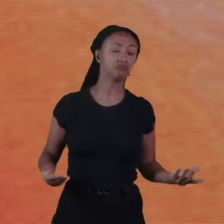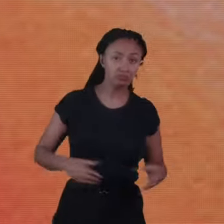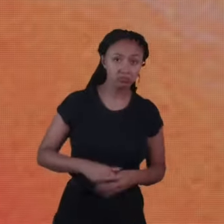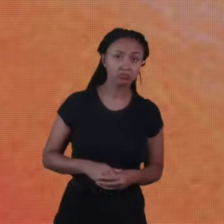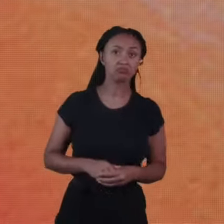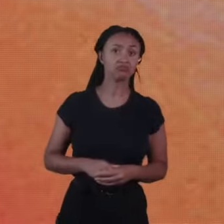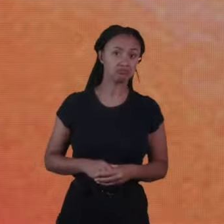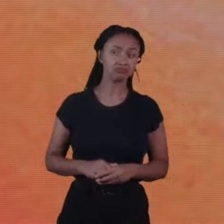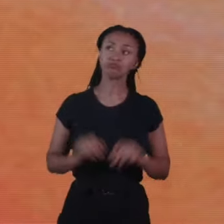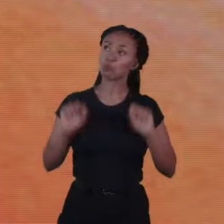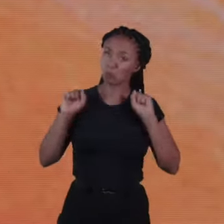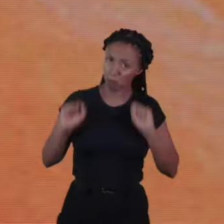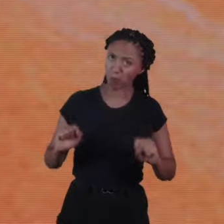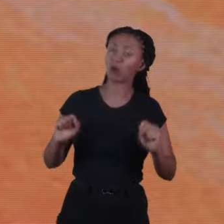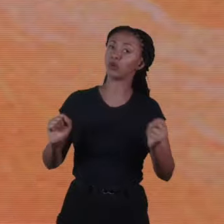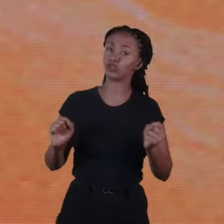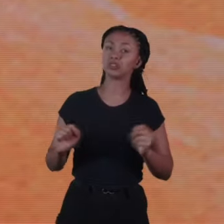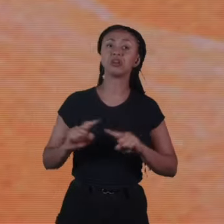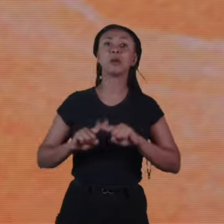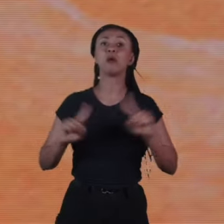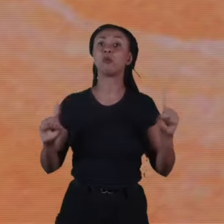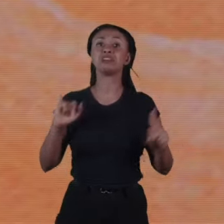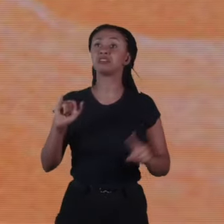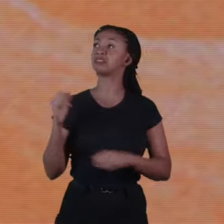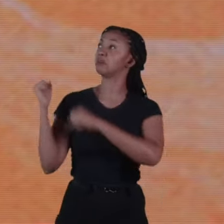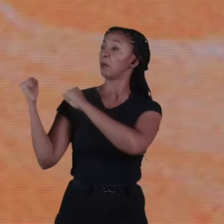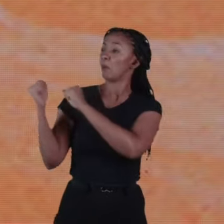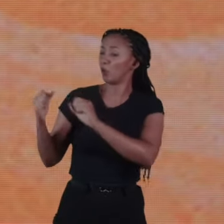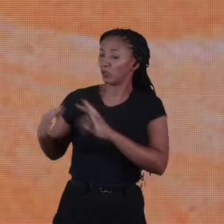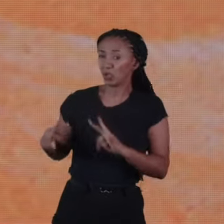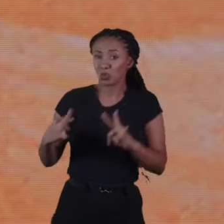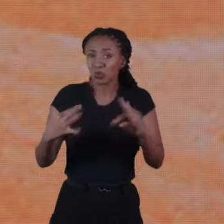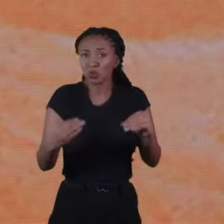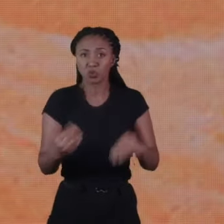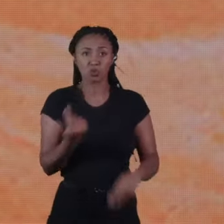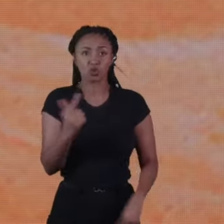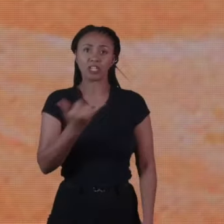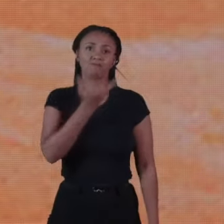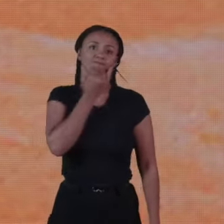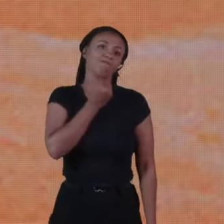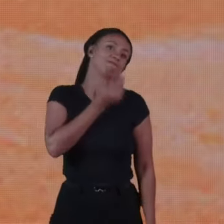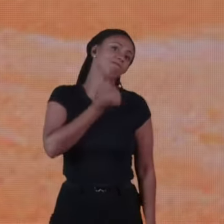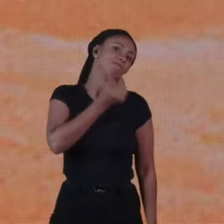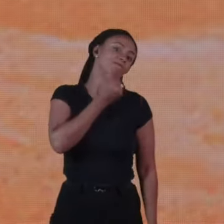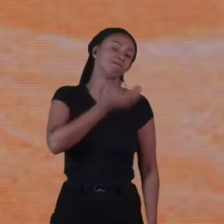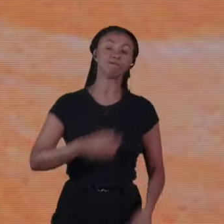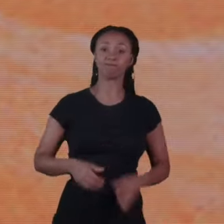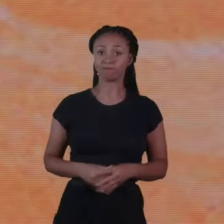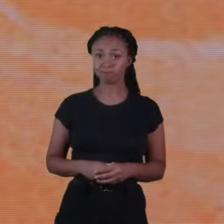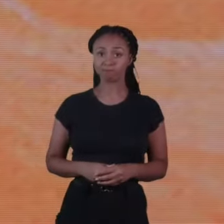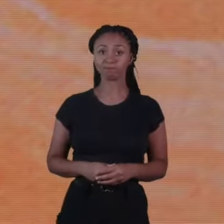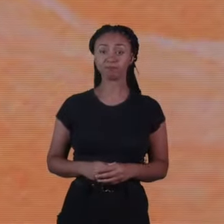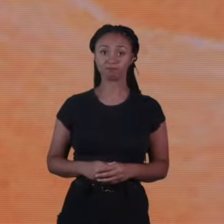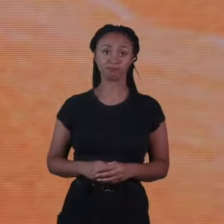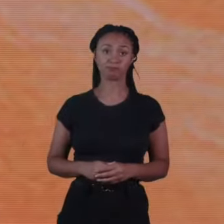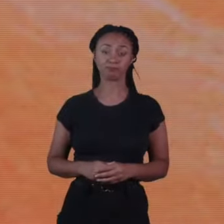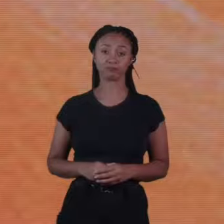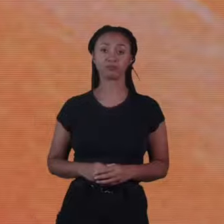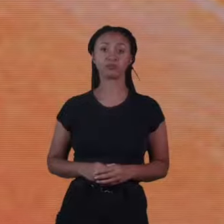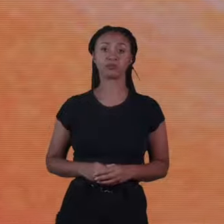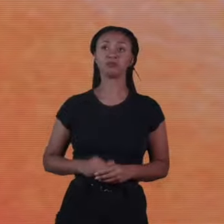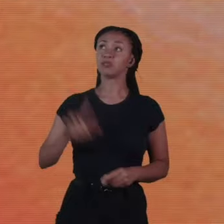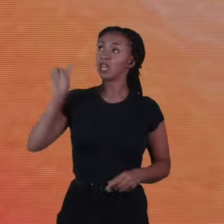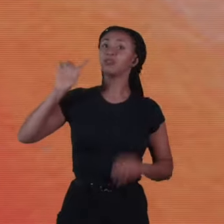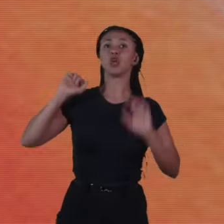ser onipresente se ele não fosse onipotente. Não adiantaria Deus saber das coisas,